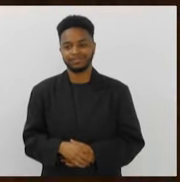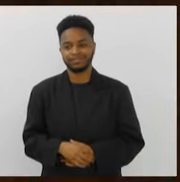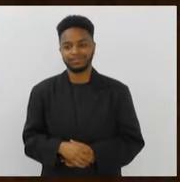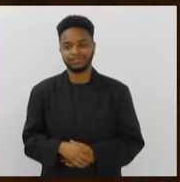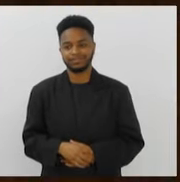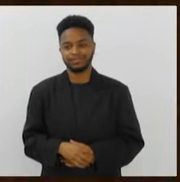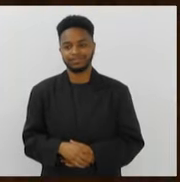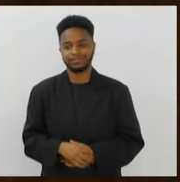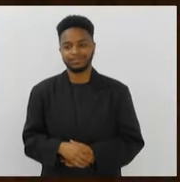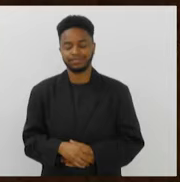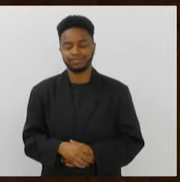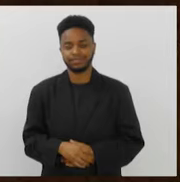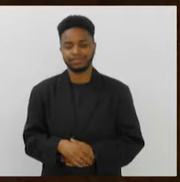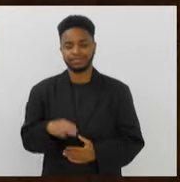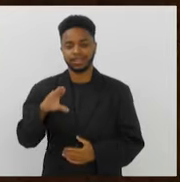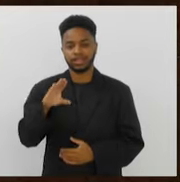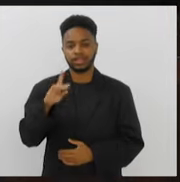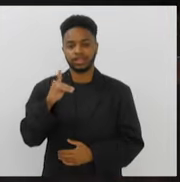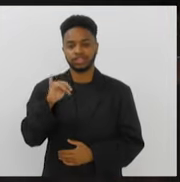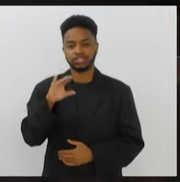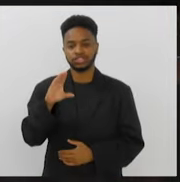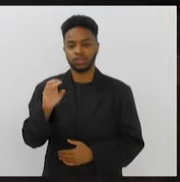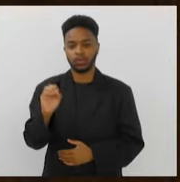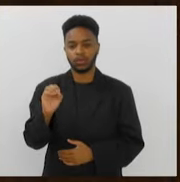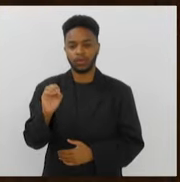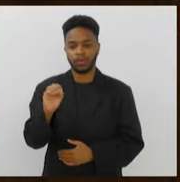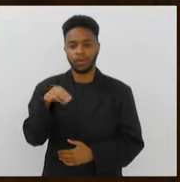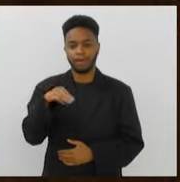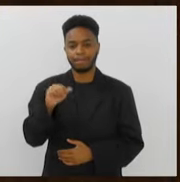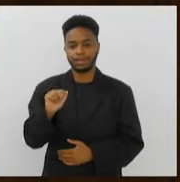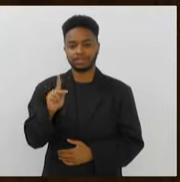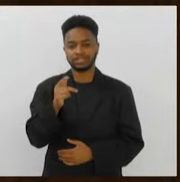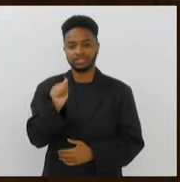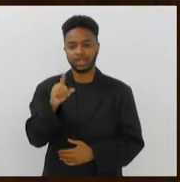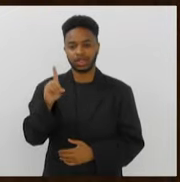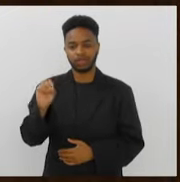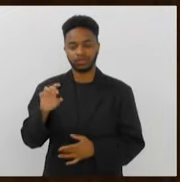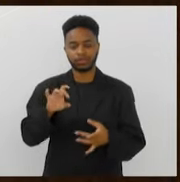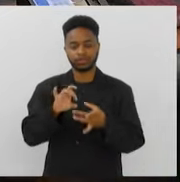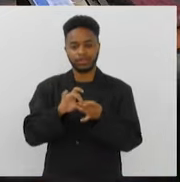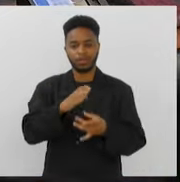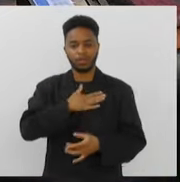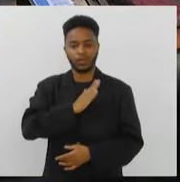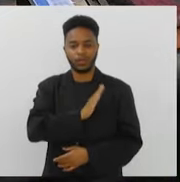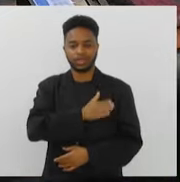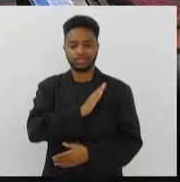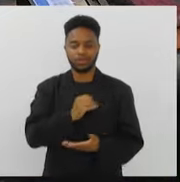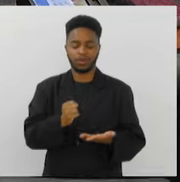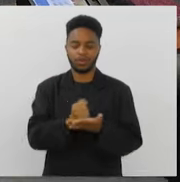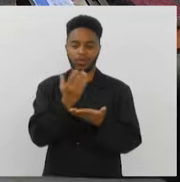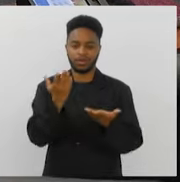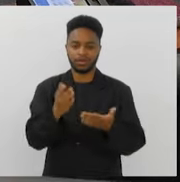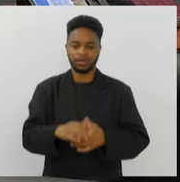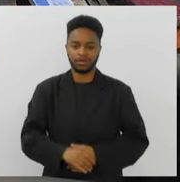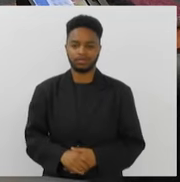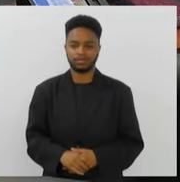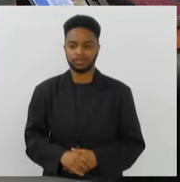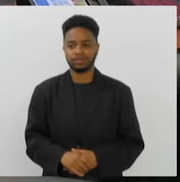Acho que não vou deferir. O Chico Machado, Chico Machado é do meu coração, pô. Apoiada a verificação.